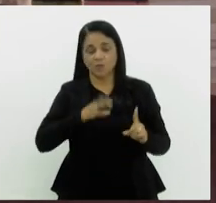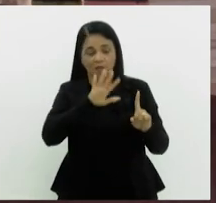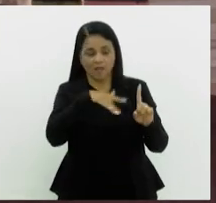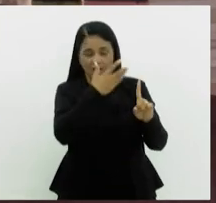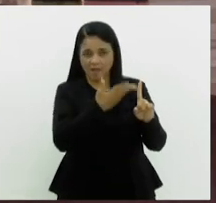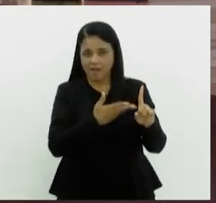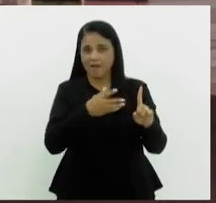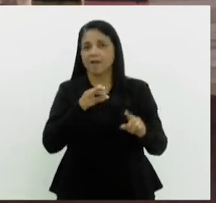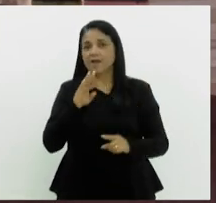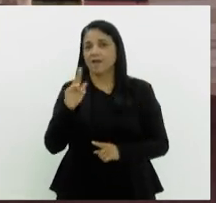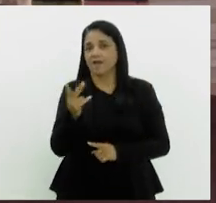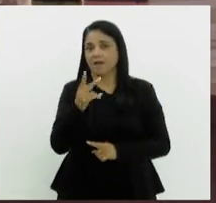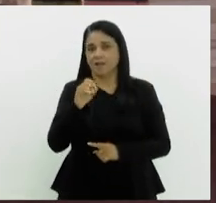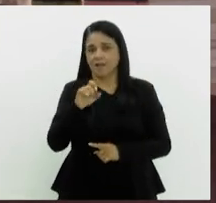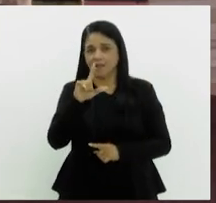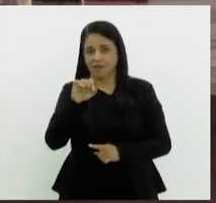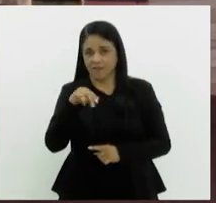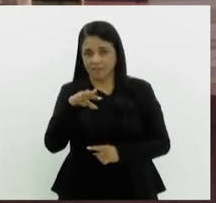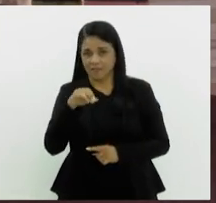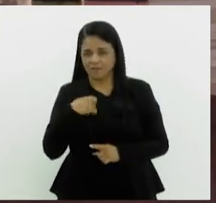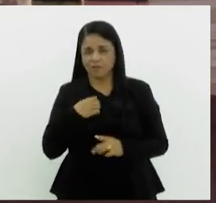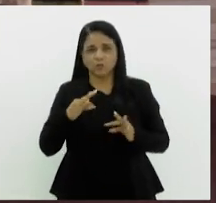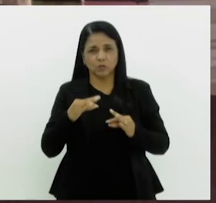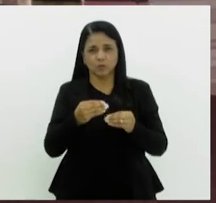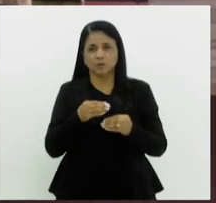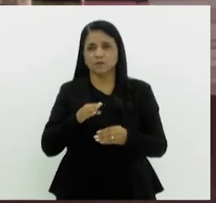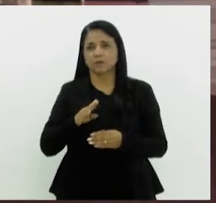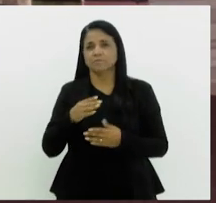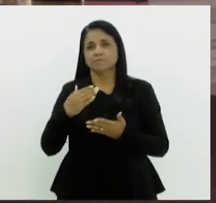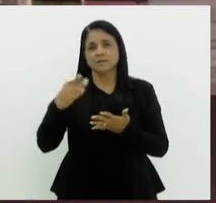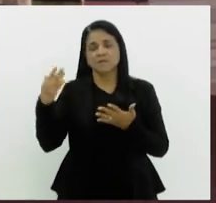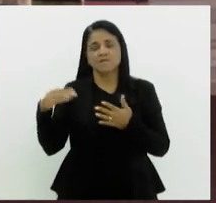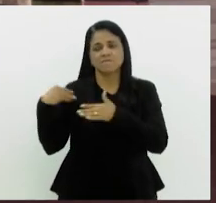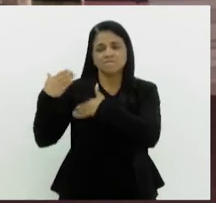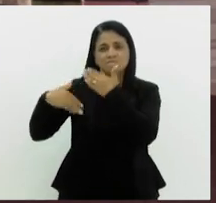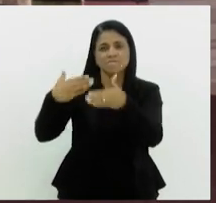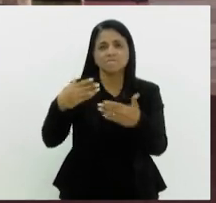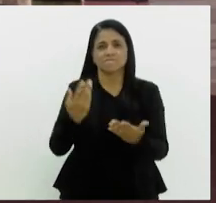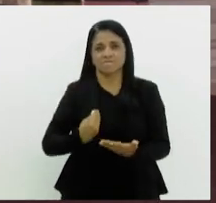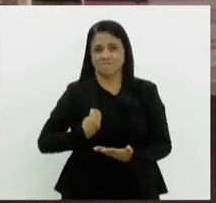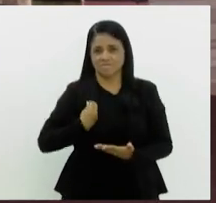Por toda a biografia que ela construiu em 80 anos de vida,